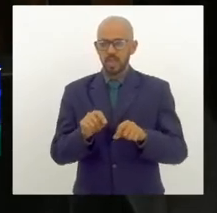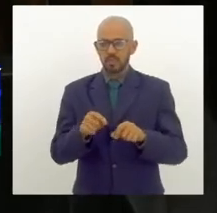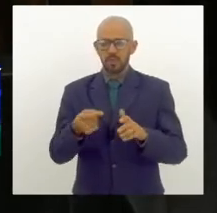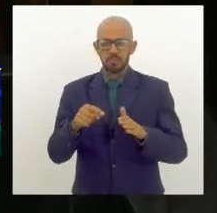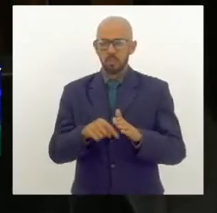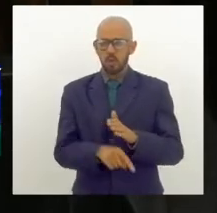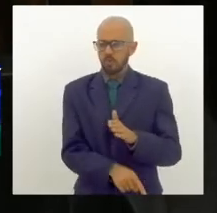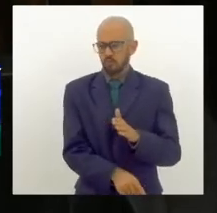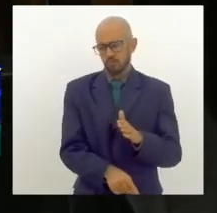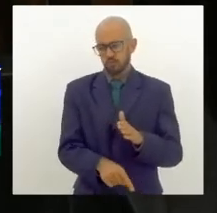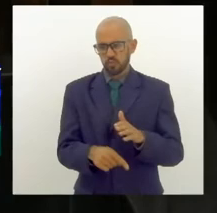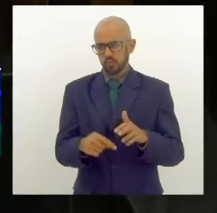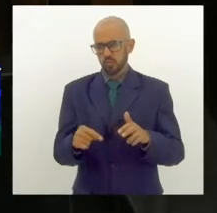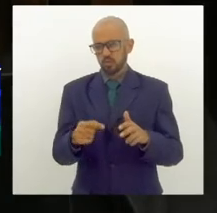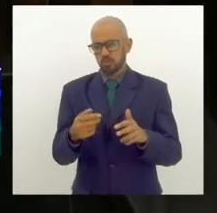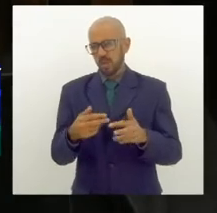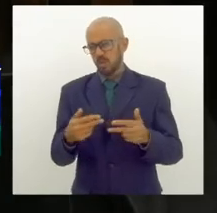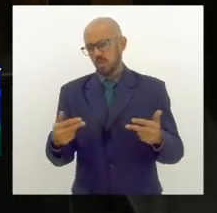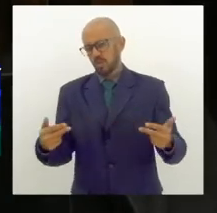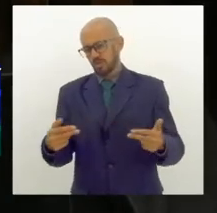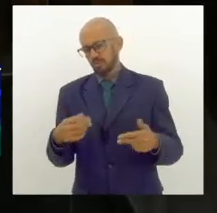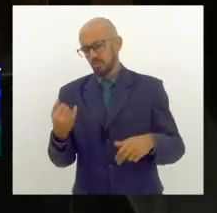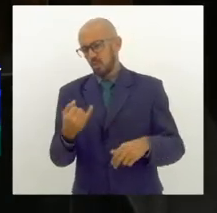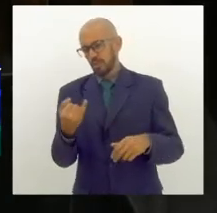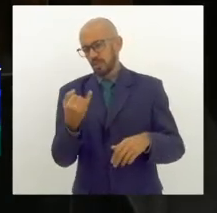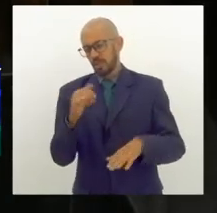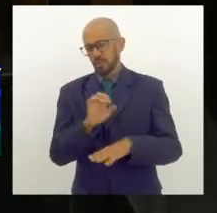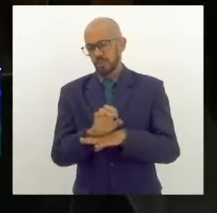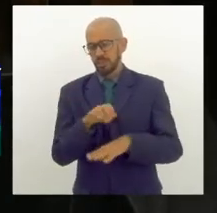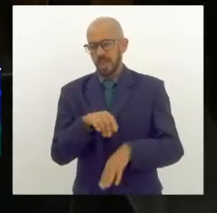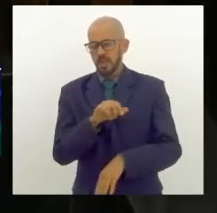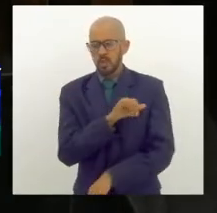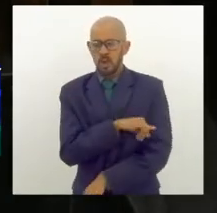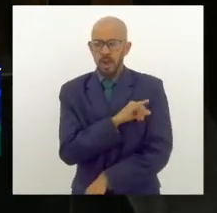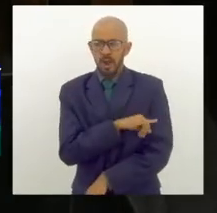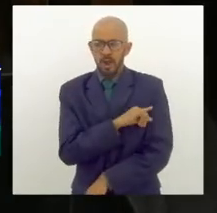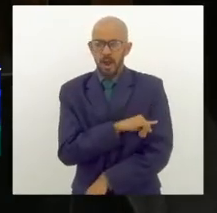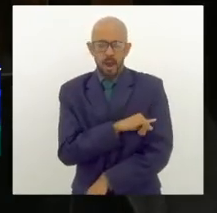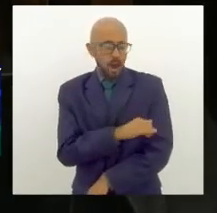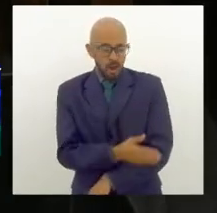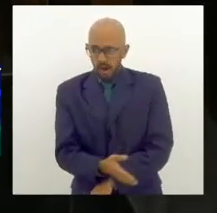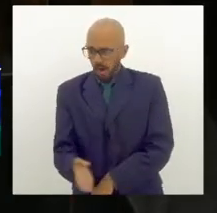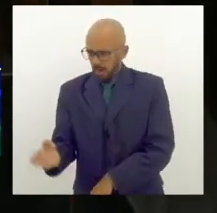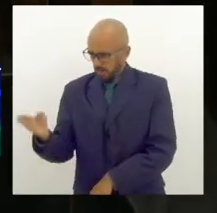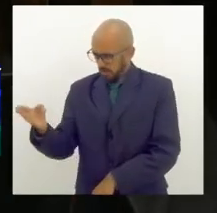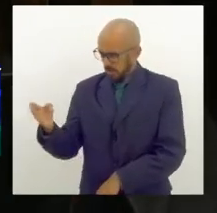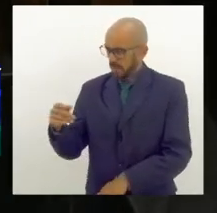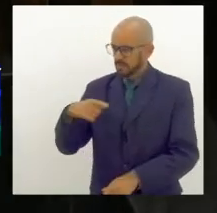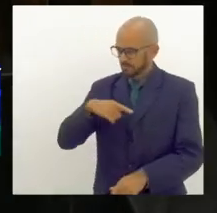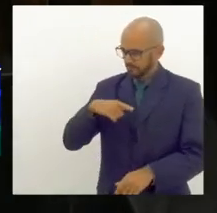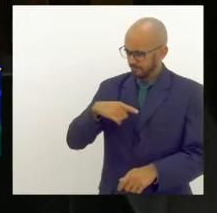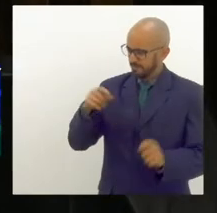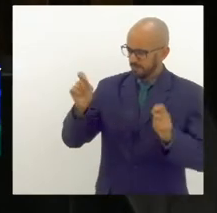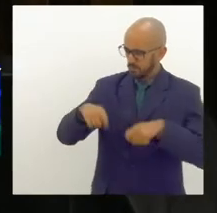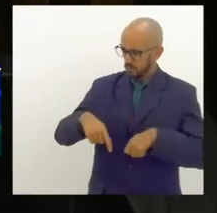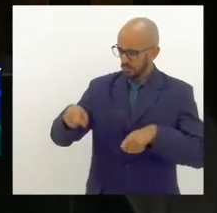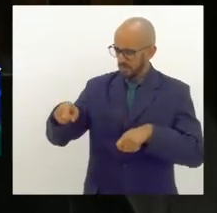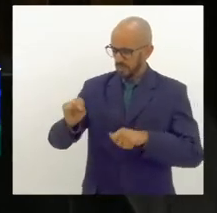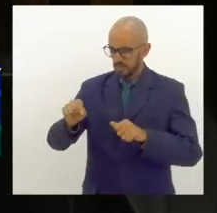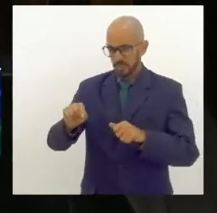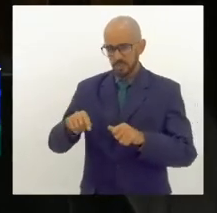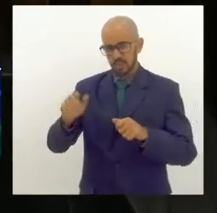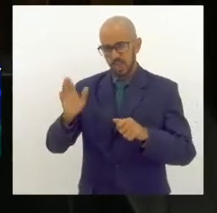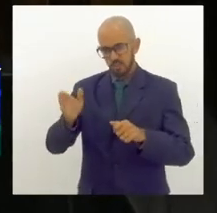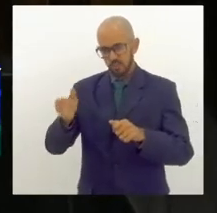Rio de Janeiro, que eu sei que Vossa Excelência tem experiência, secretária de Assistência Social que foi, com muita competência na cidade do Rio de Janeiro, de